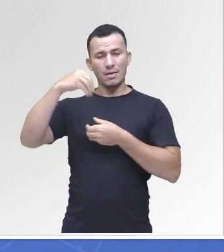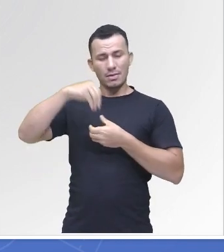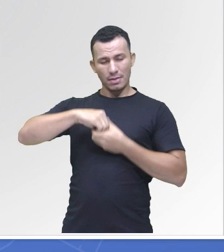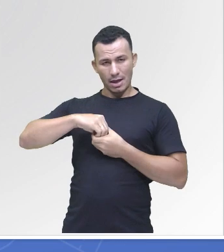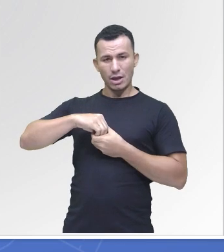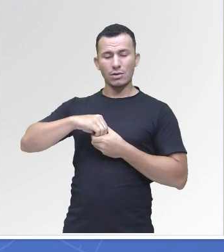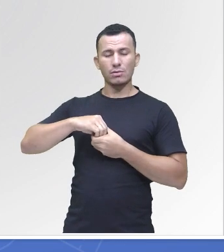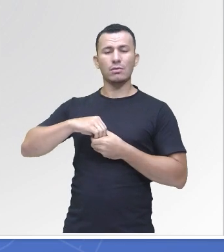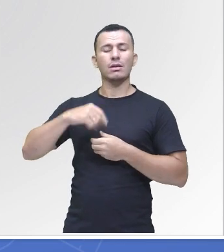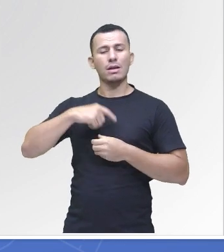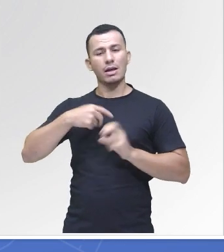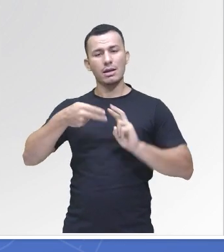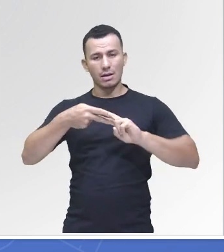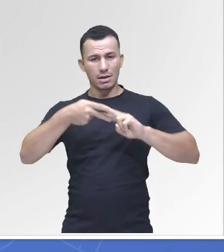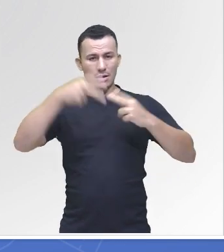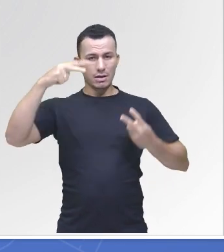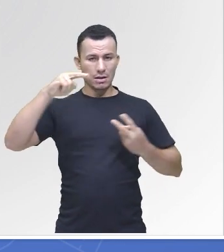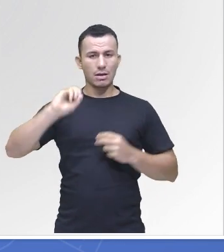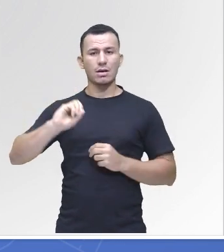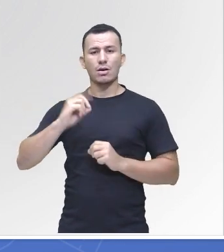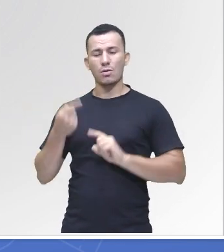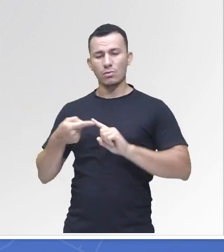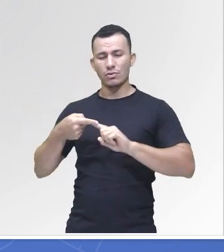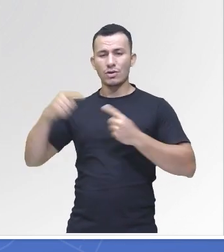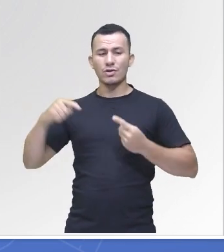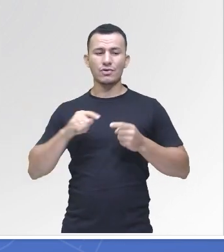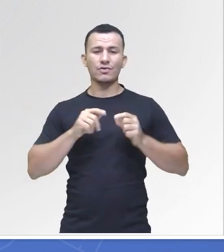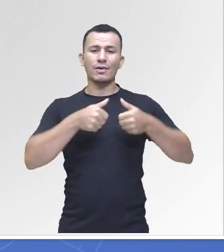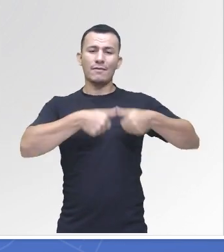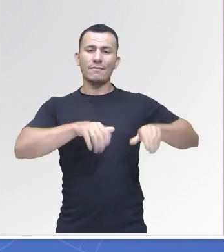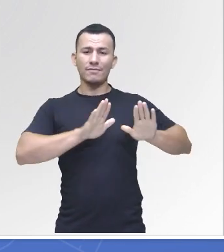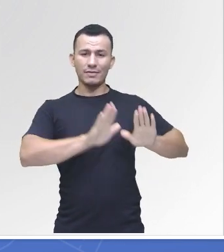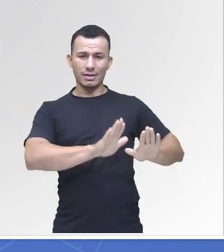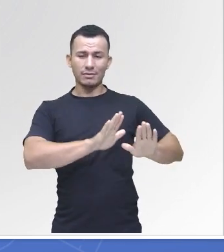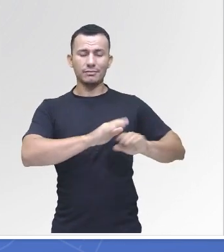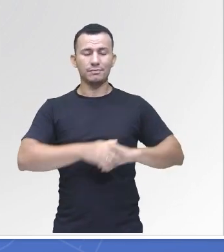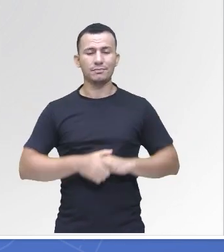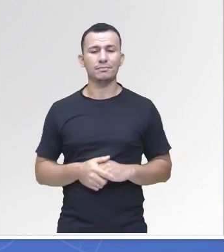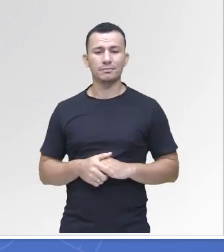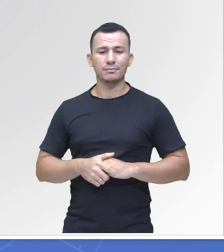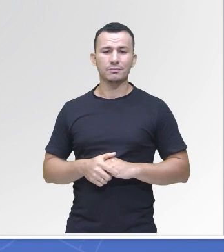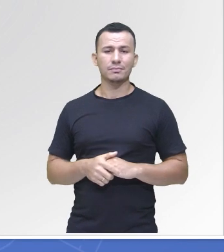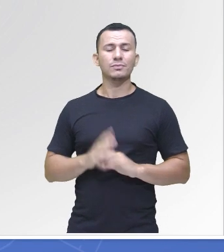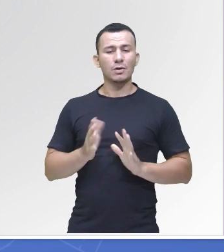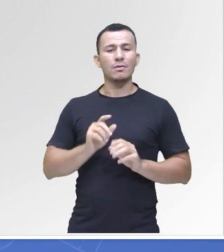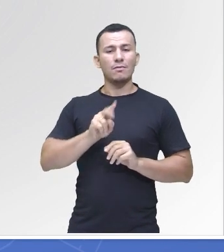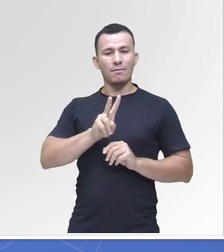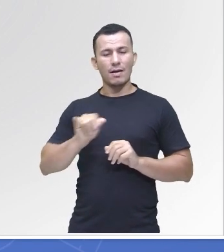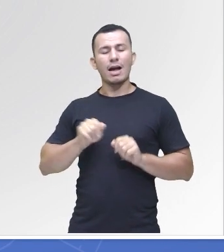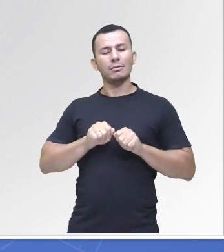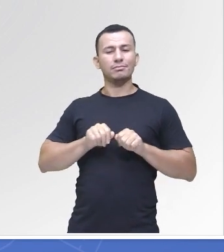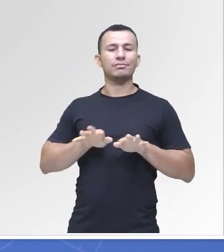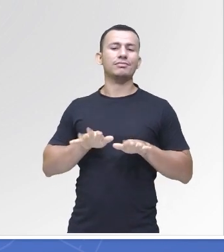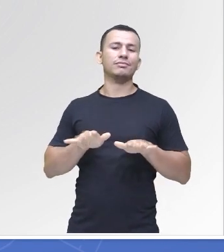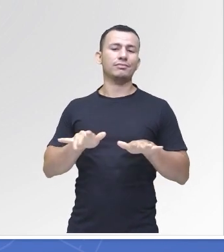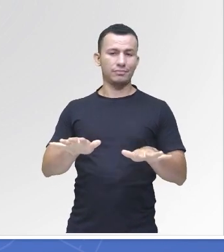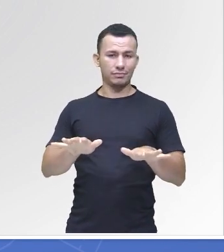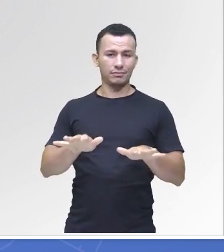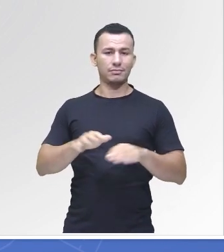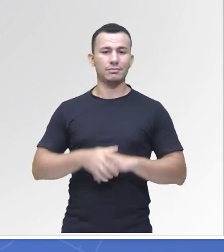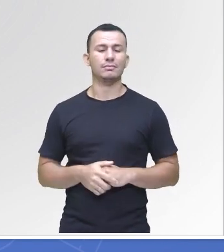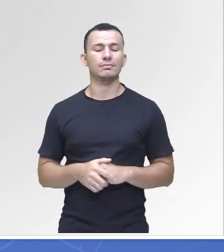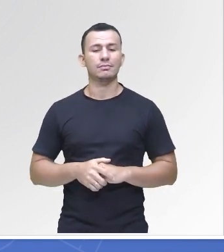Que pode ser um DNA ou um RNA. E aí depois que ele é liberado, ocorre essa multiplicação. Nesse